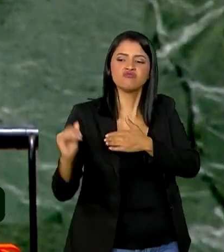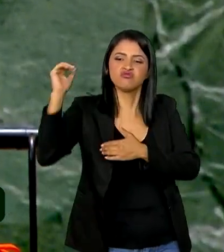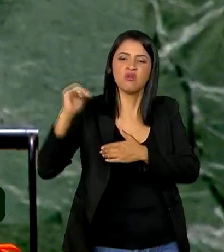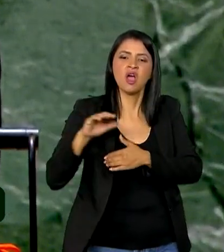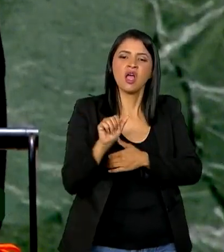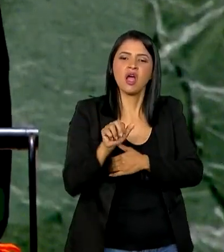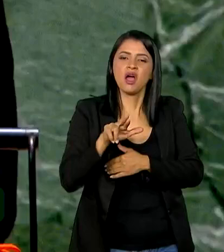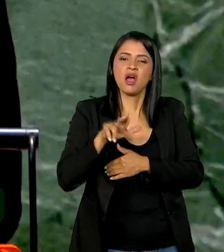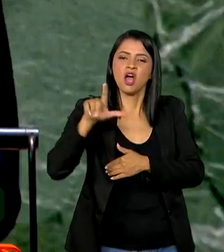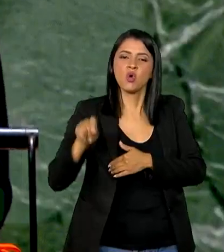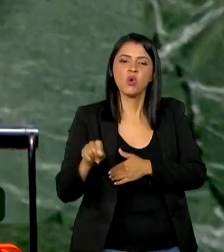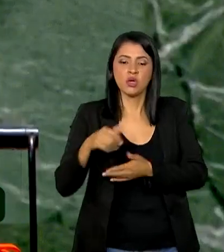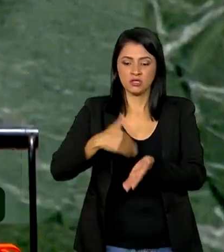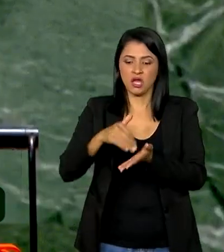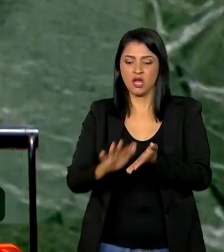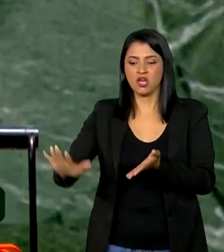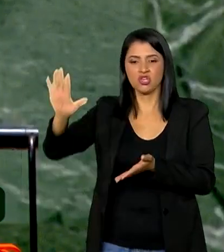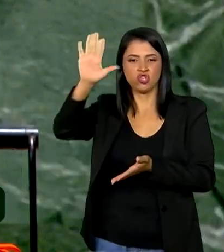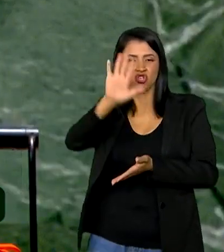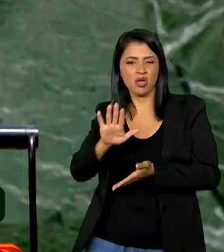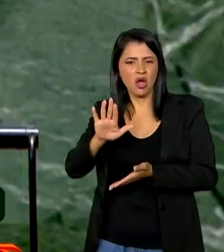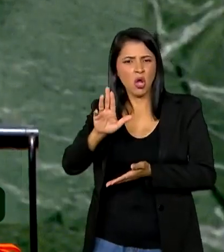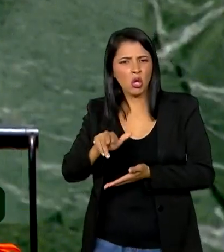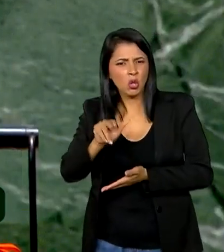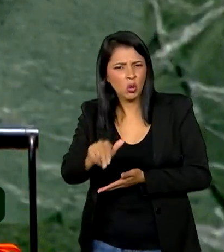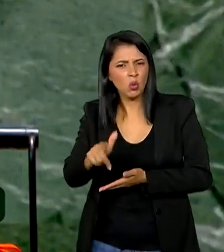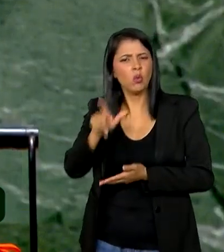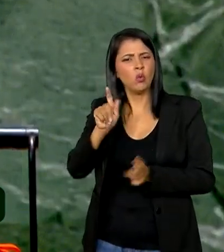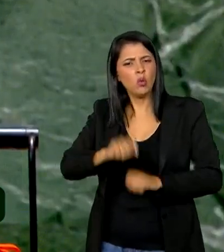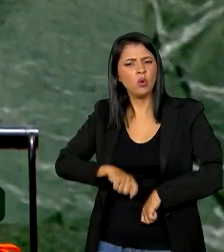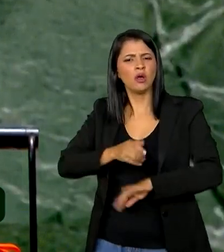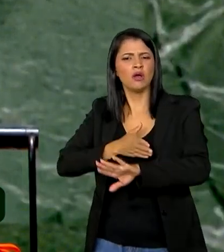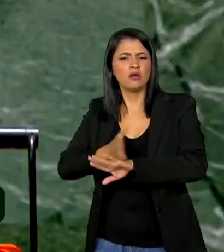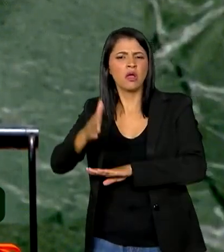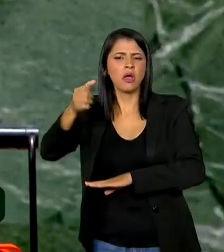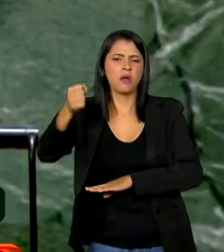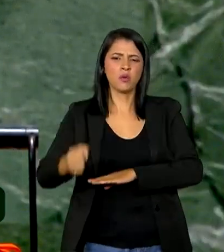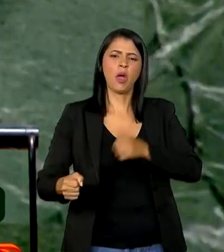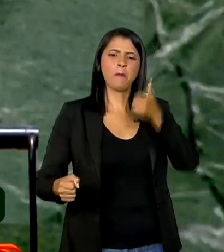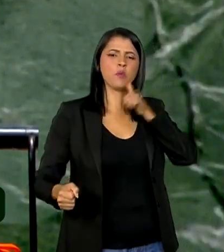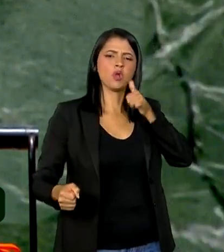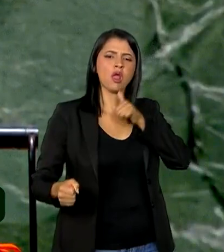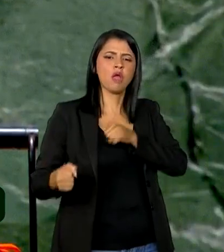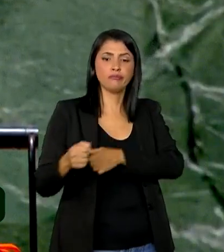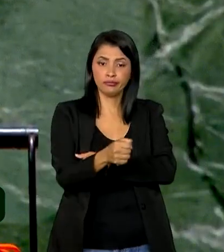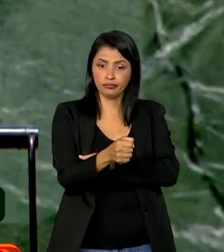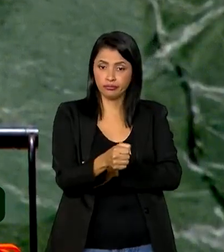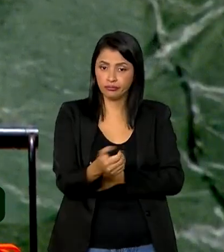abrangente. Apenas 4 emendas foram aprovadas, todas elas entre